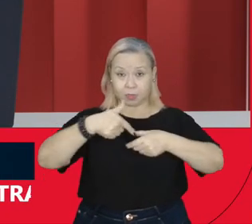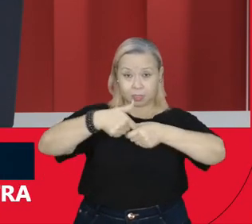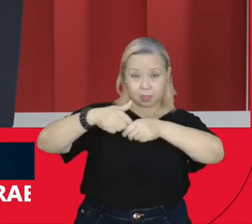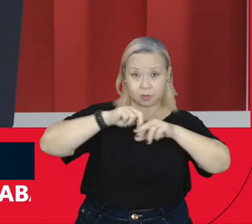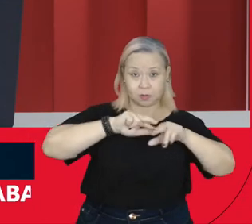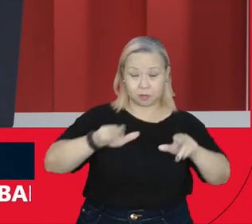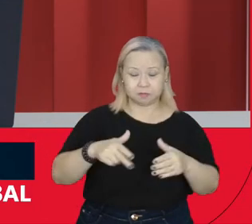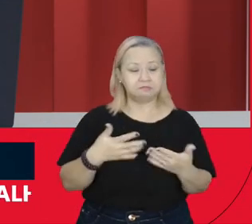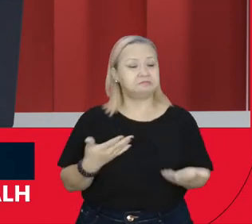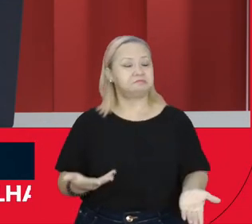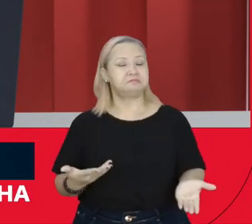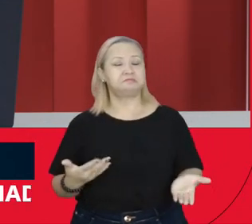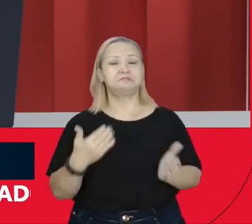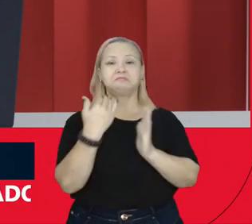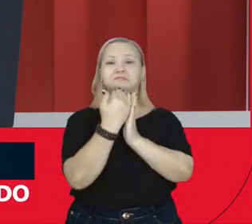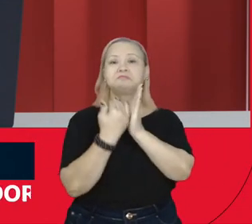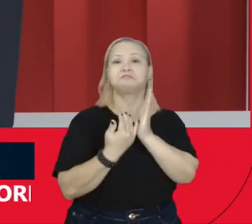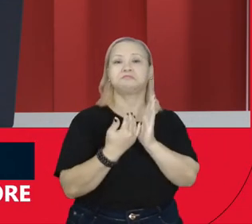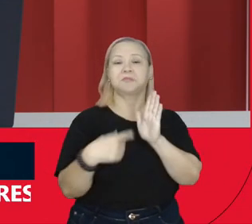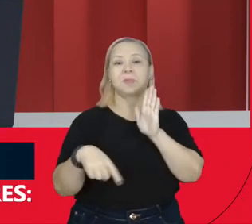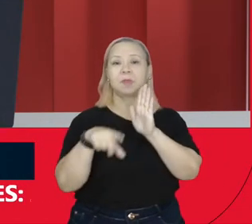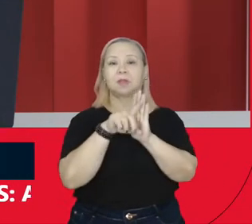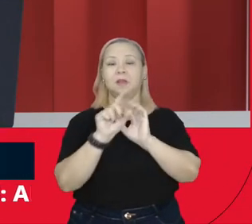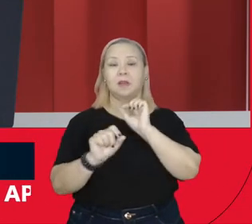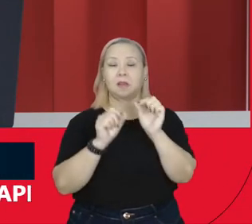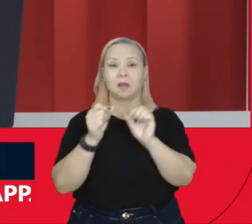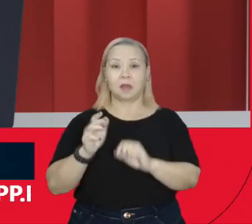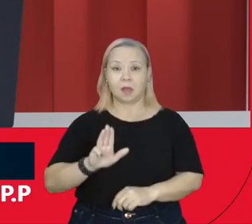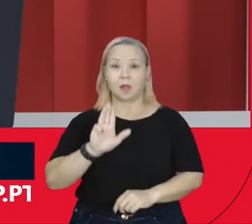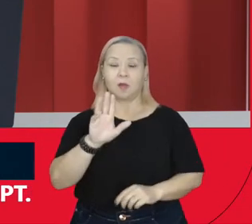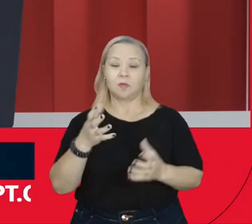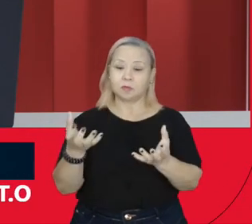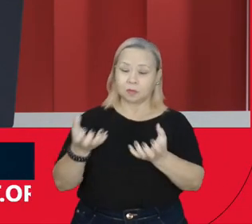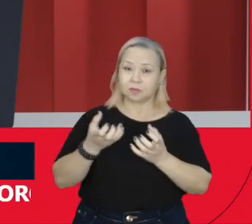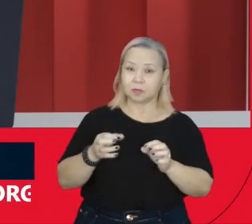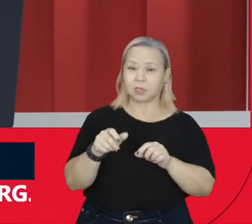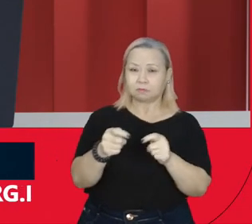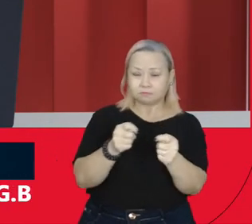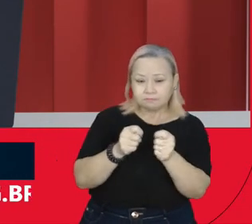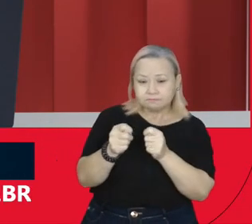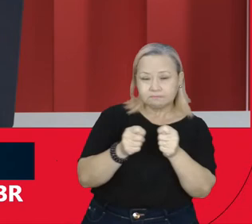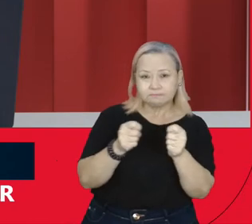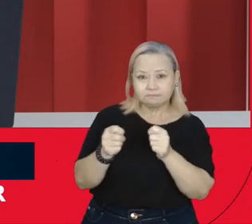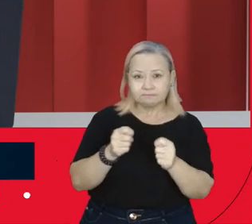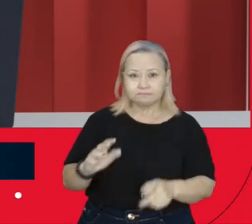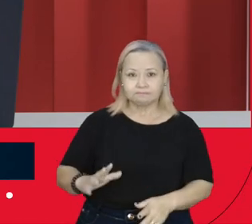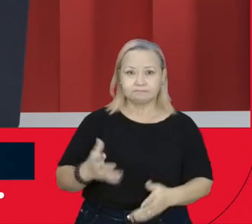outras medidas aí o presidente Lula pretende adotar para controlar de vez essa inflação?